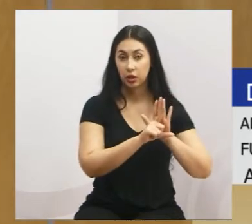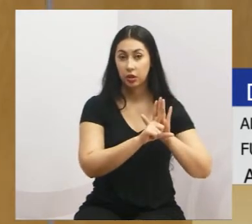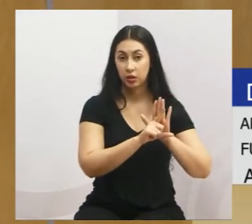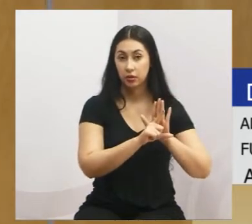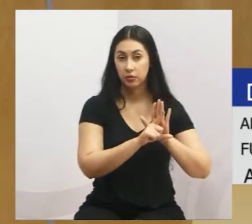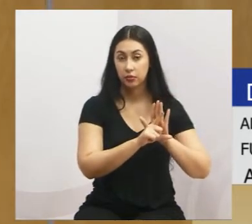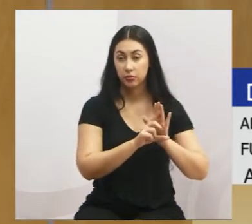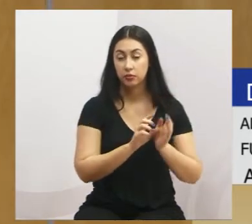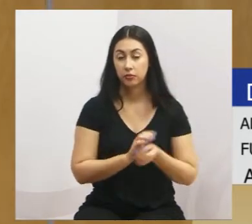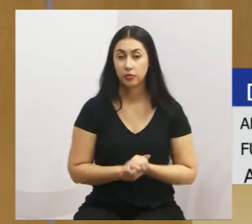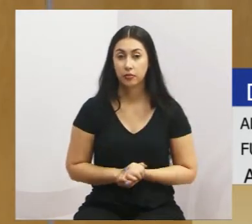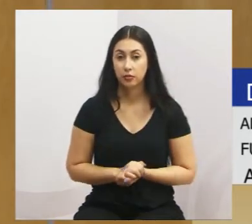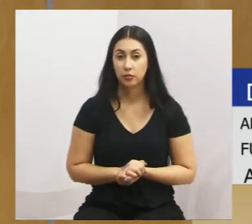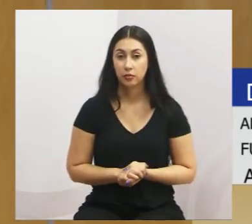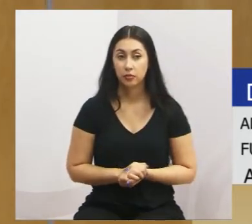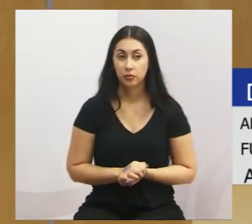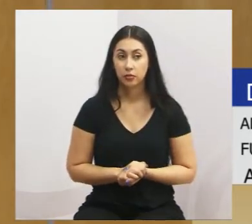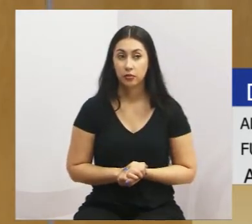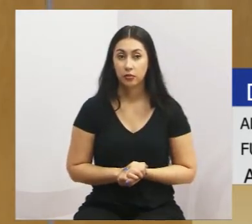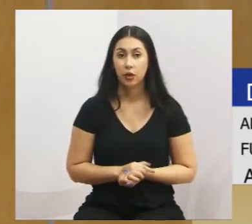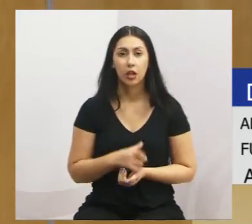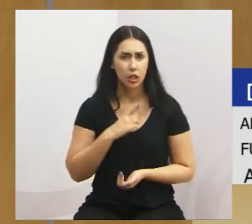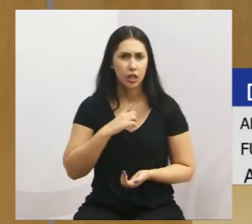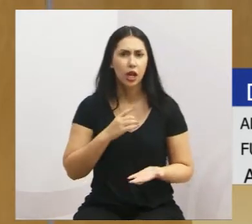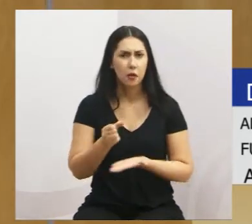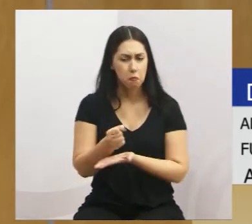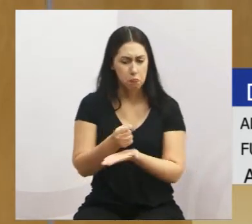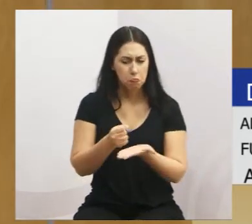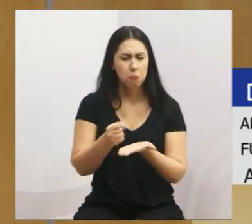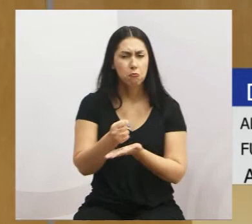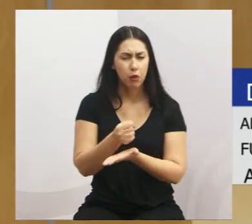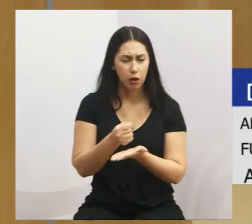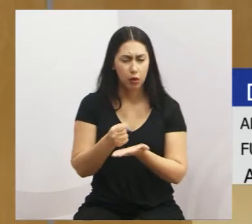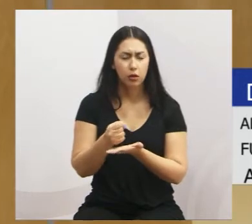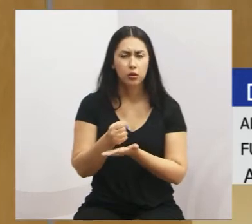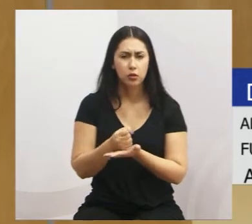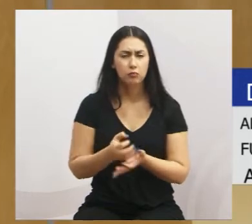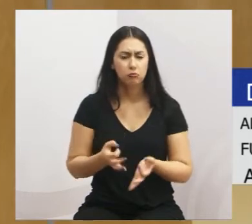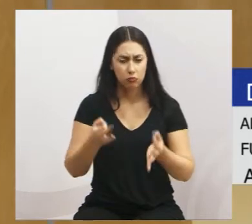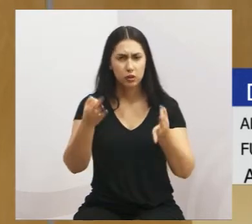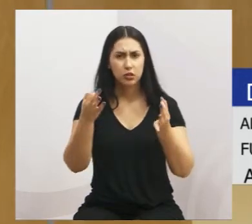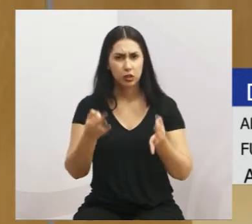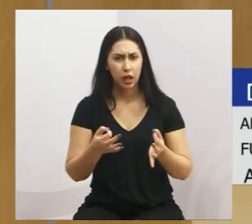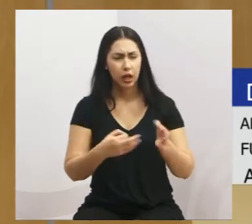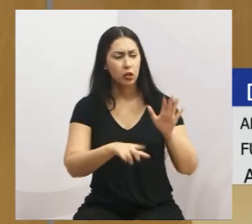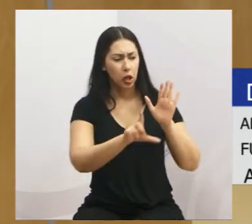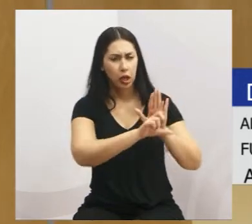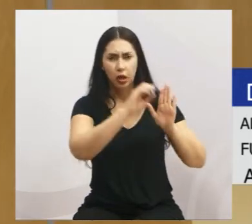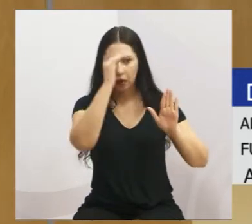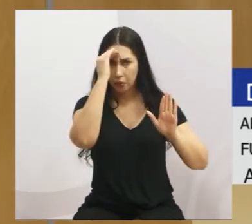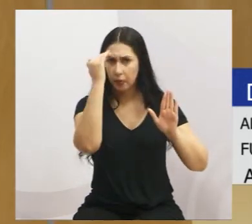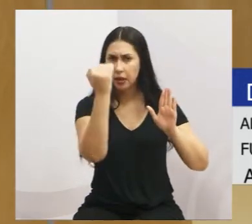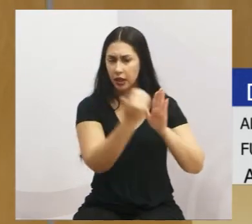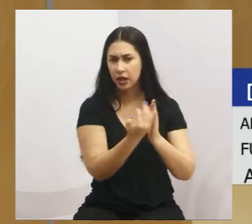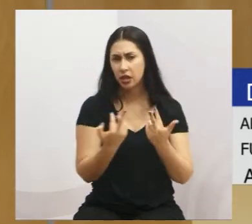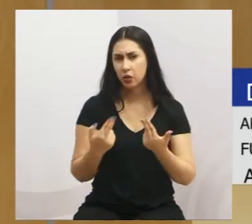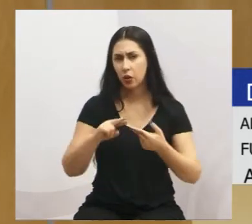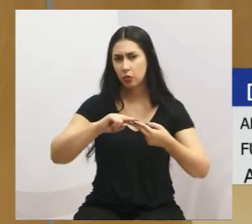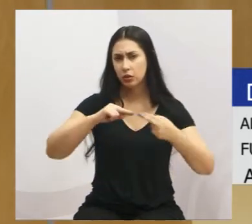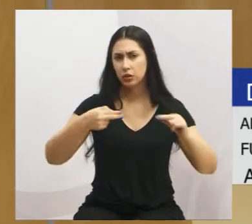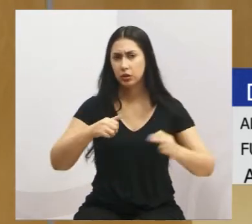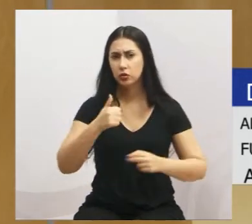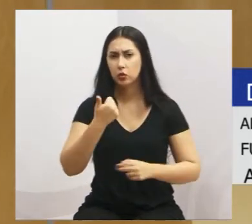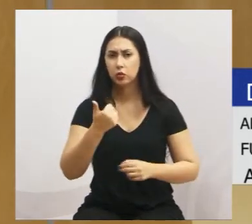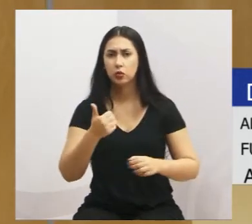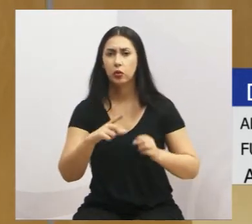esse projeto de lei complementar possui sólido escopo local, legal, conforme dispõe o inciso 1º do artigo